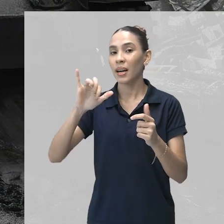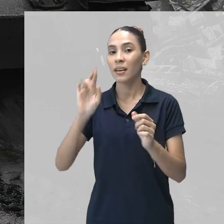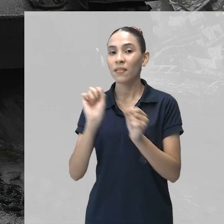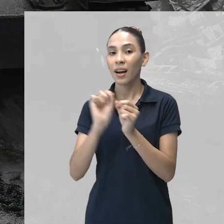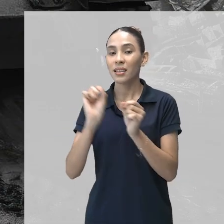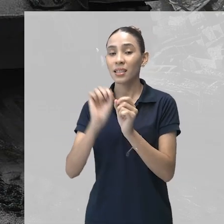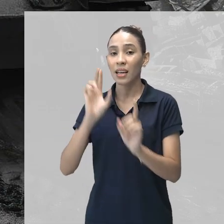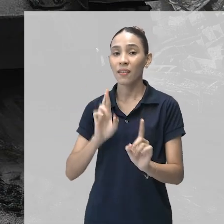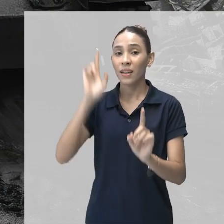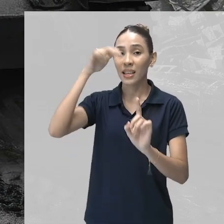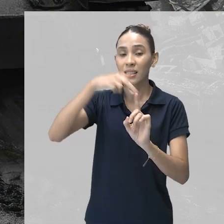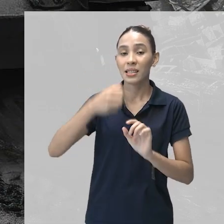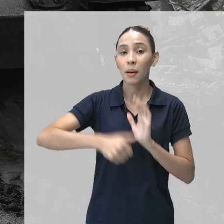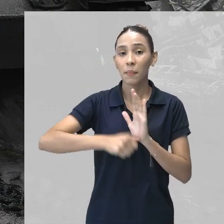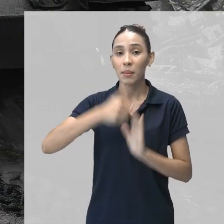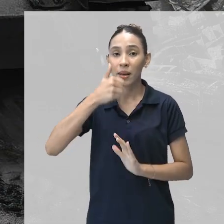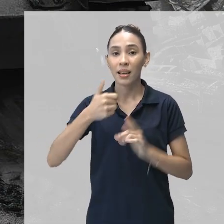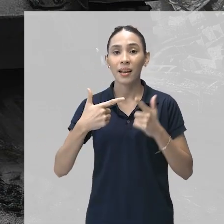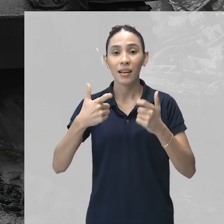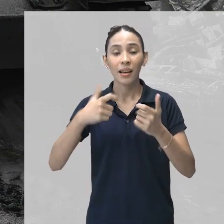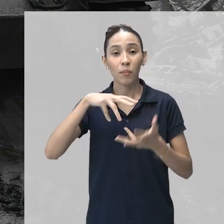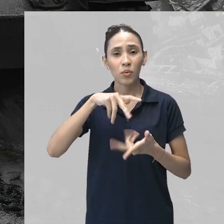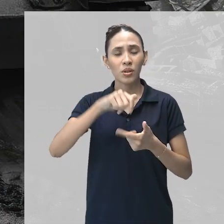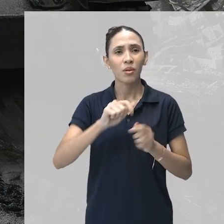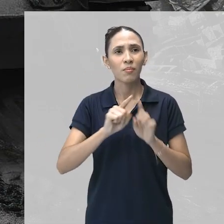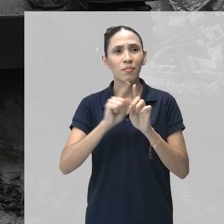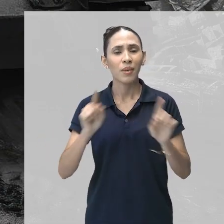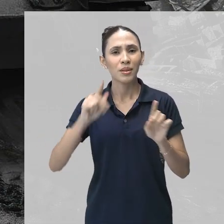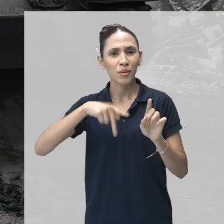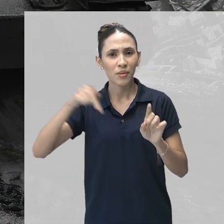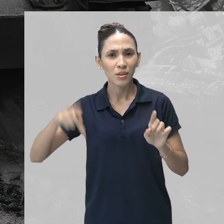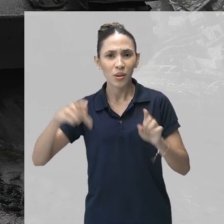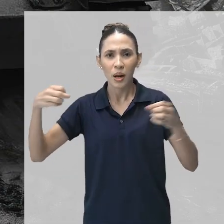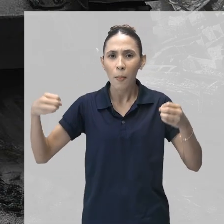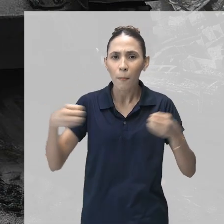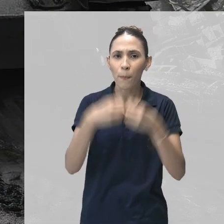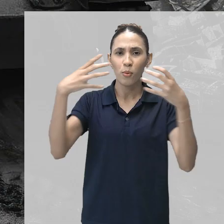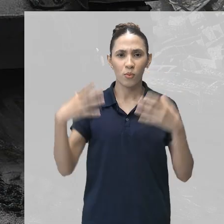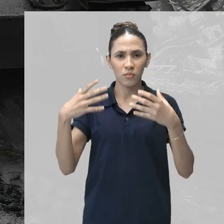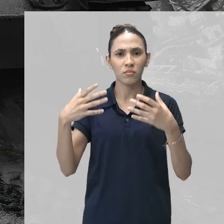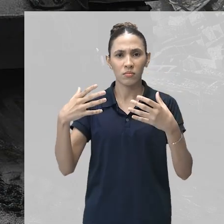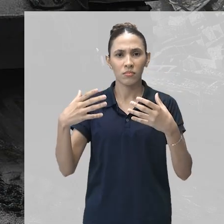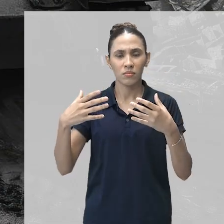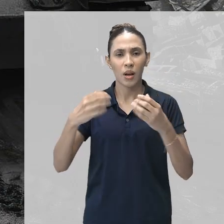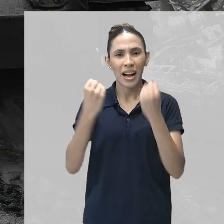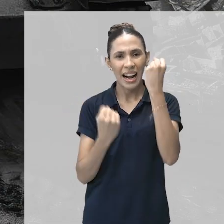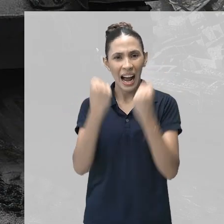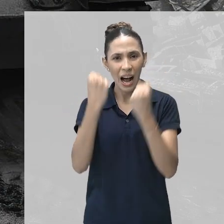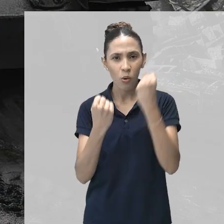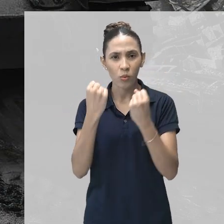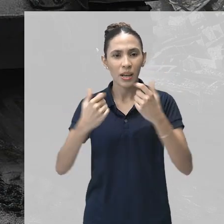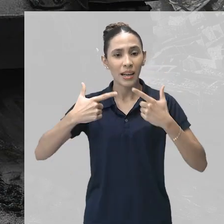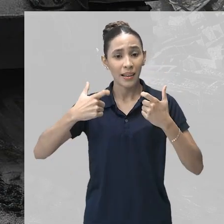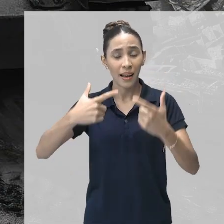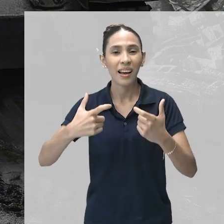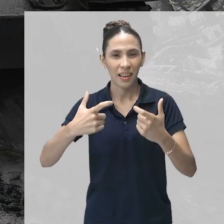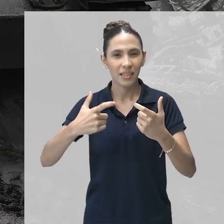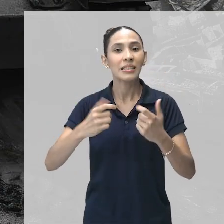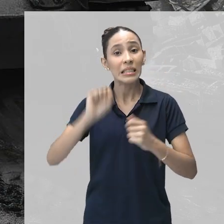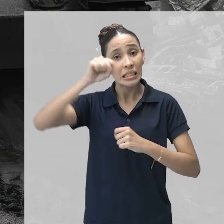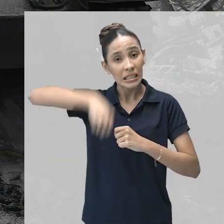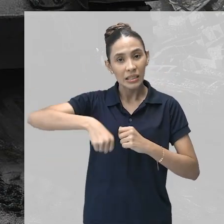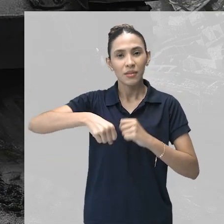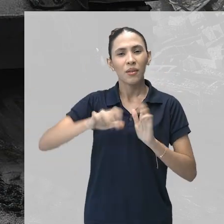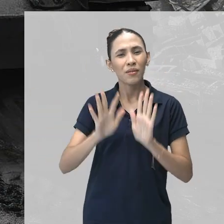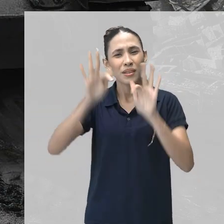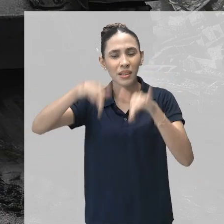à Primeira Guerra Mundial. Mas, professora, tanque de guerra? Sim, os tanques de guerra eles foram introduzidos já no final